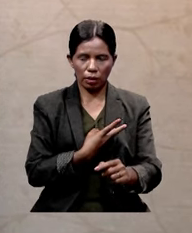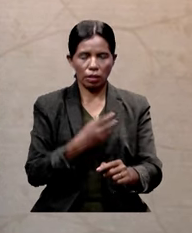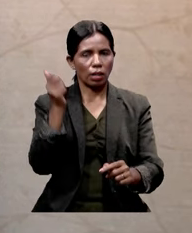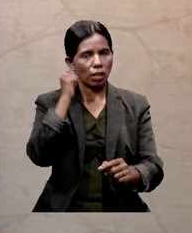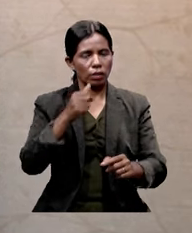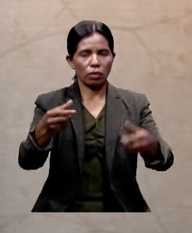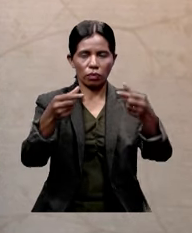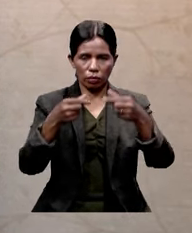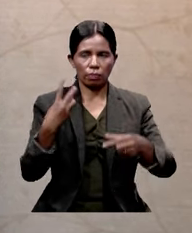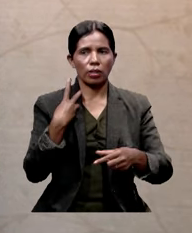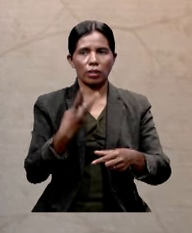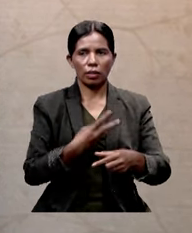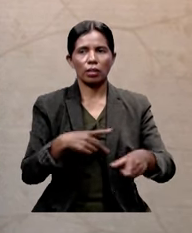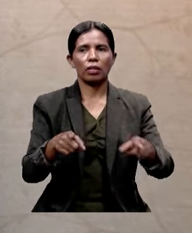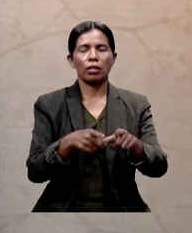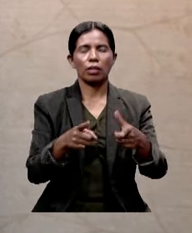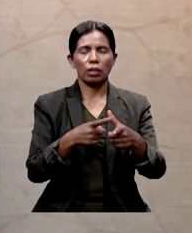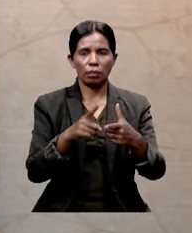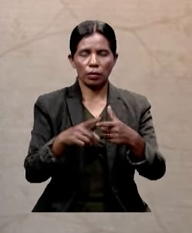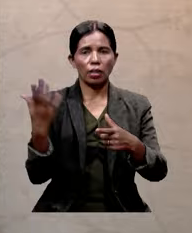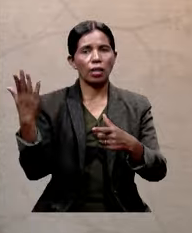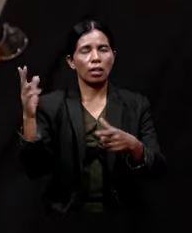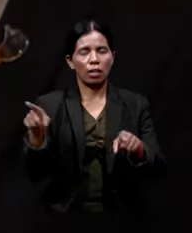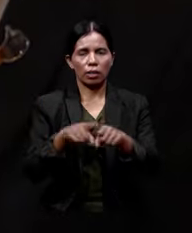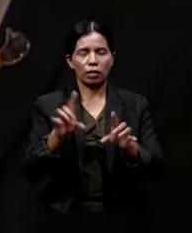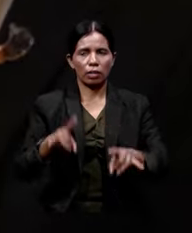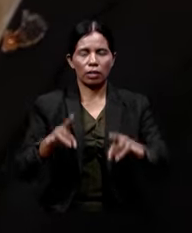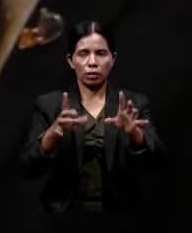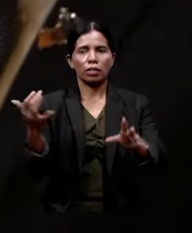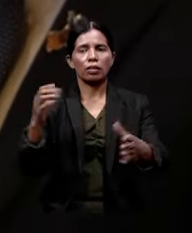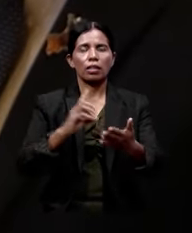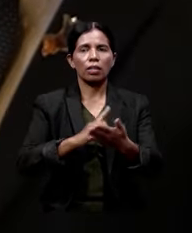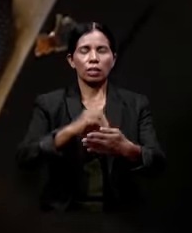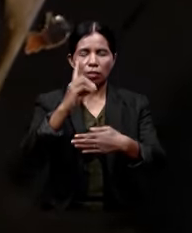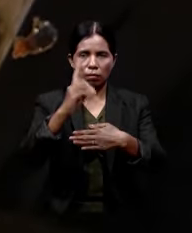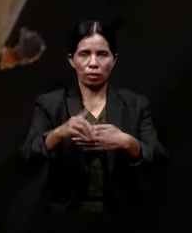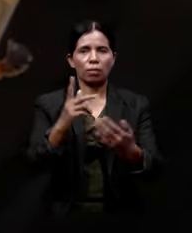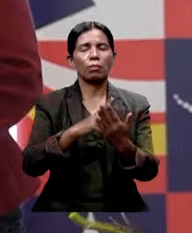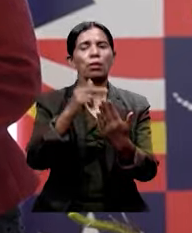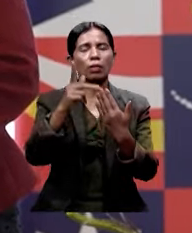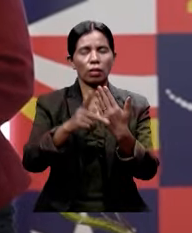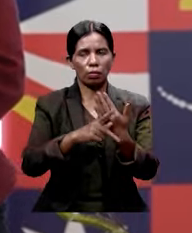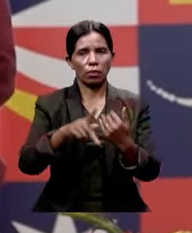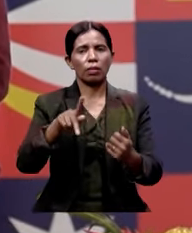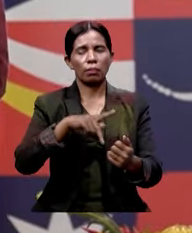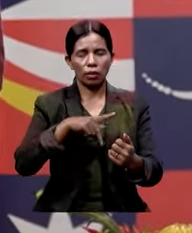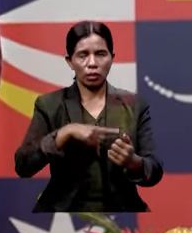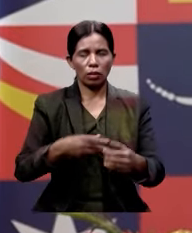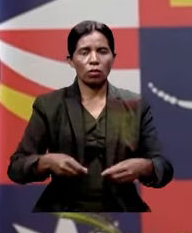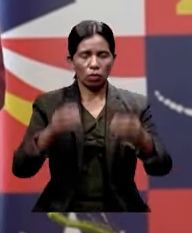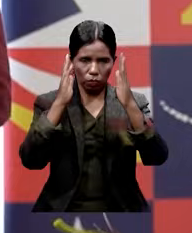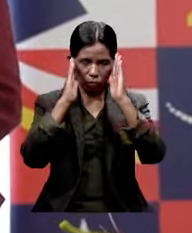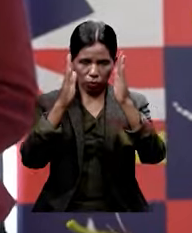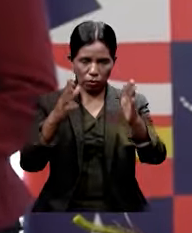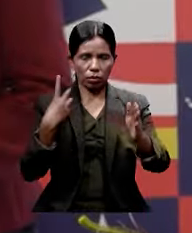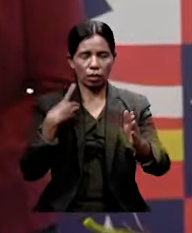Fomaita. E depois já nessa Austrália RACIC que será desenvolve o programa e particularmente for atenção vai ter